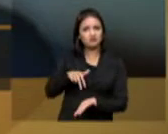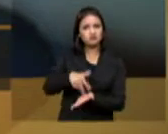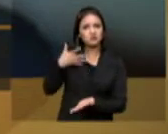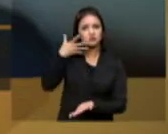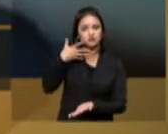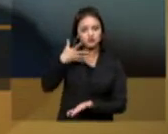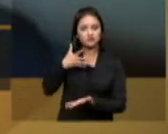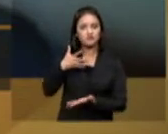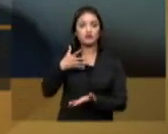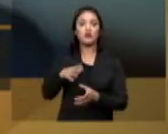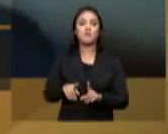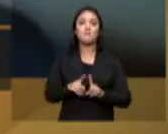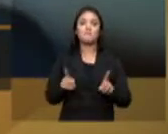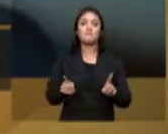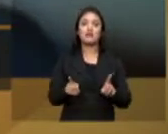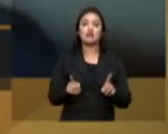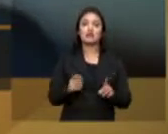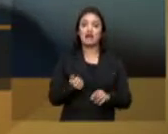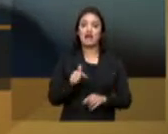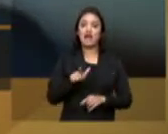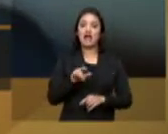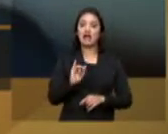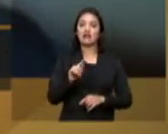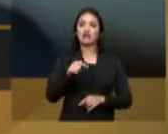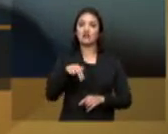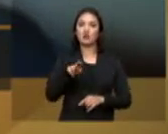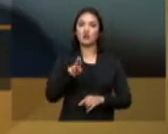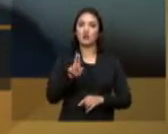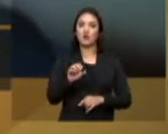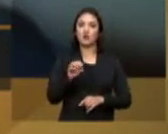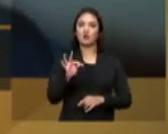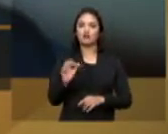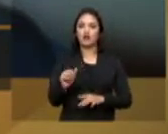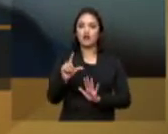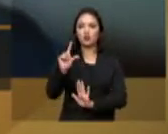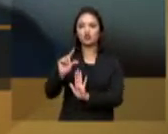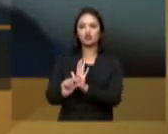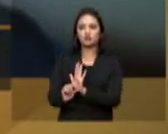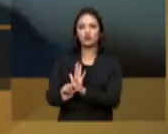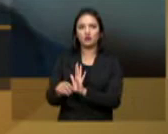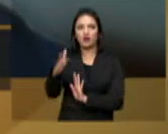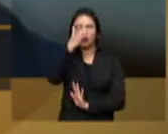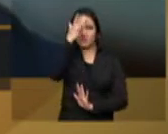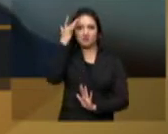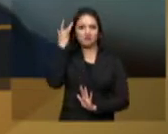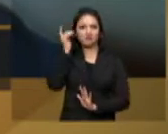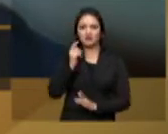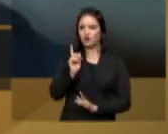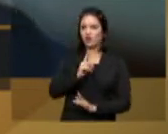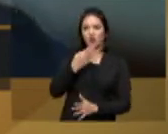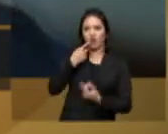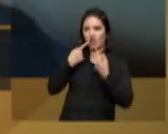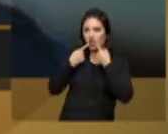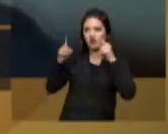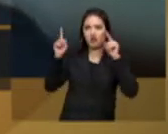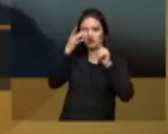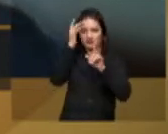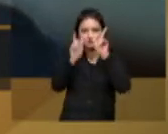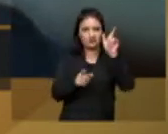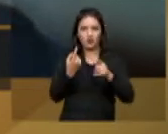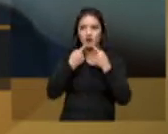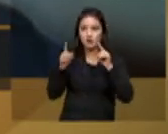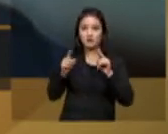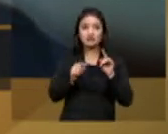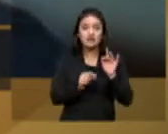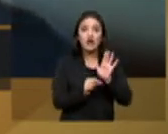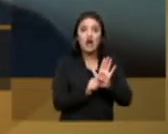curiosamente, quando se abaixa a alíquota, o contribuinte não reclama. Quando aumenta a alíquota, o contribuinte